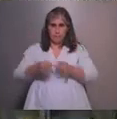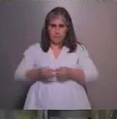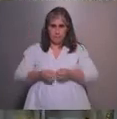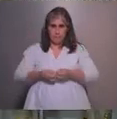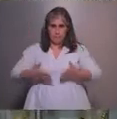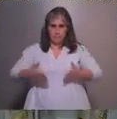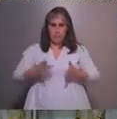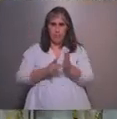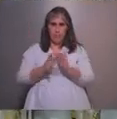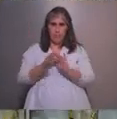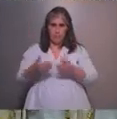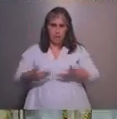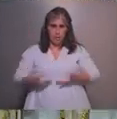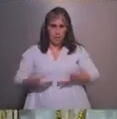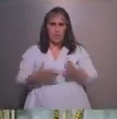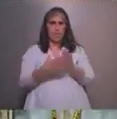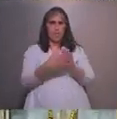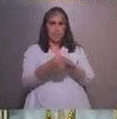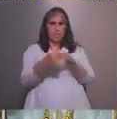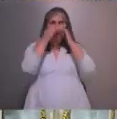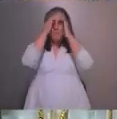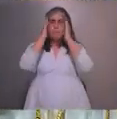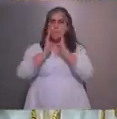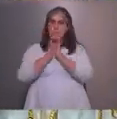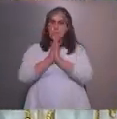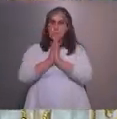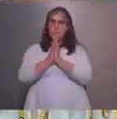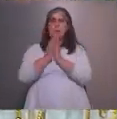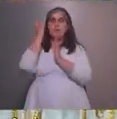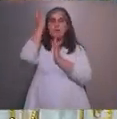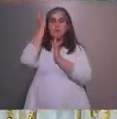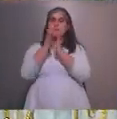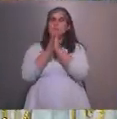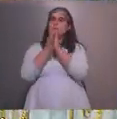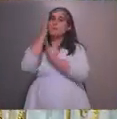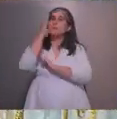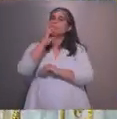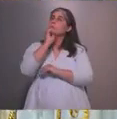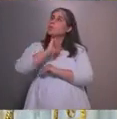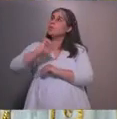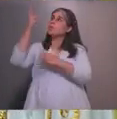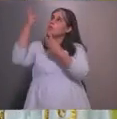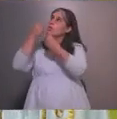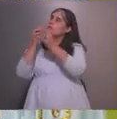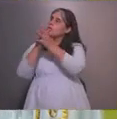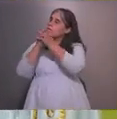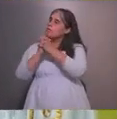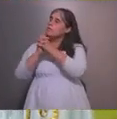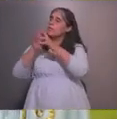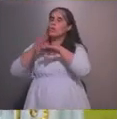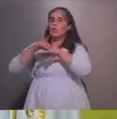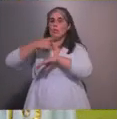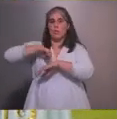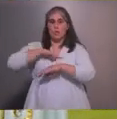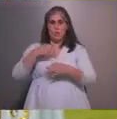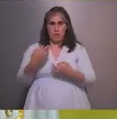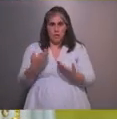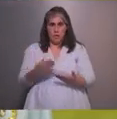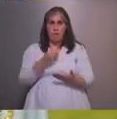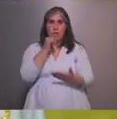Jesus. Santa Maria, Mãe de Deus, rogai por nós, pecadores, agora e na hora da nossa morte.